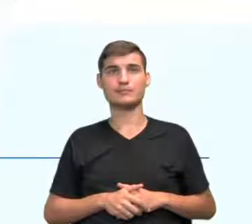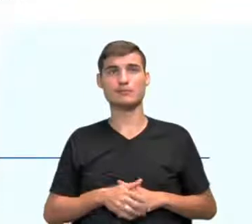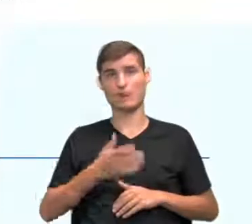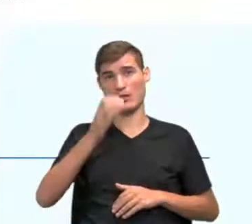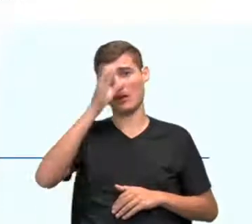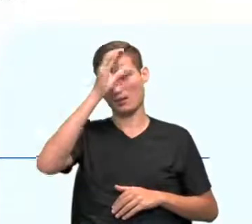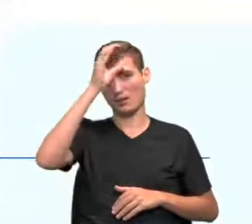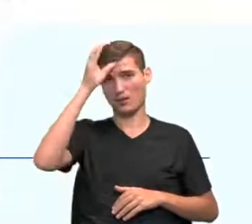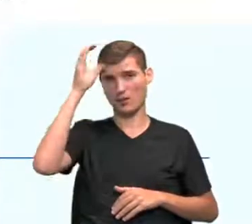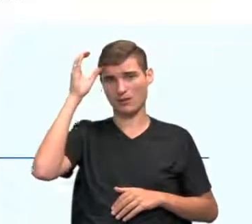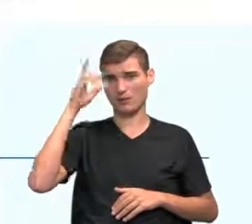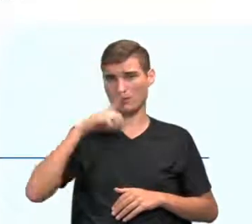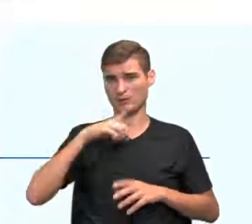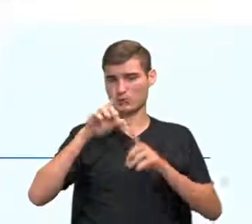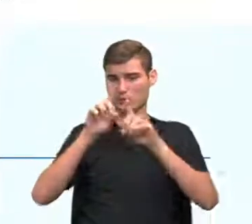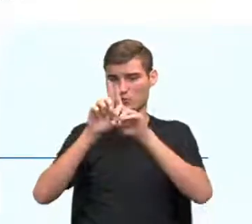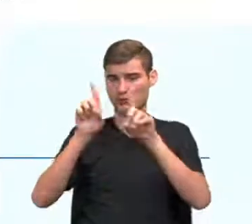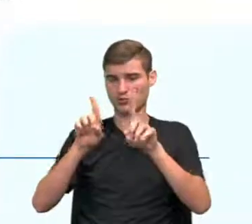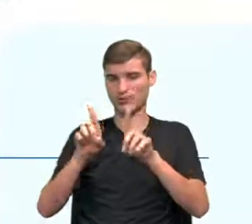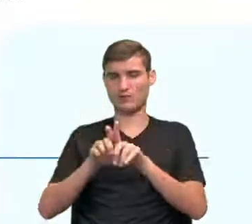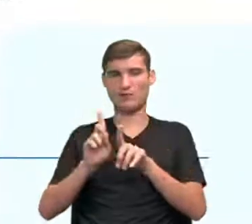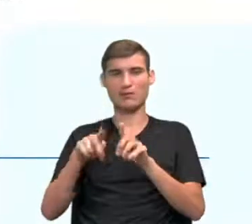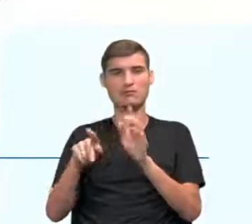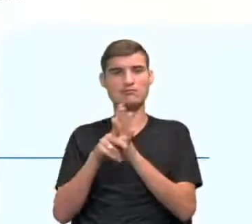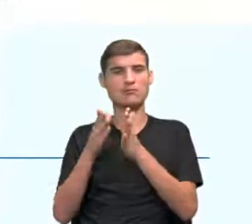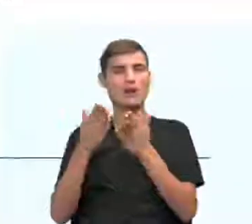cliente, ele tem um termômetro digital.